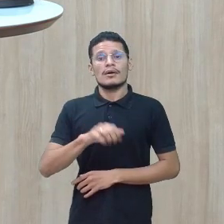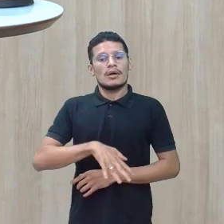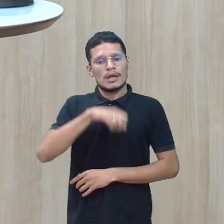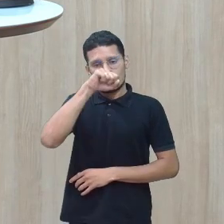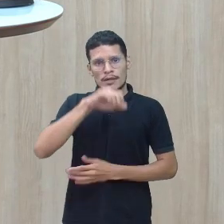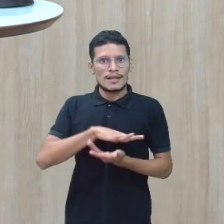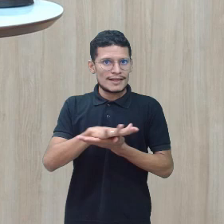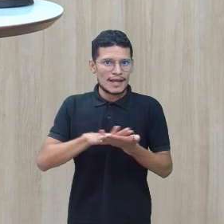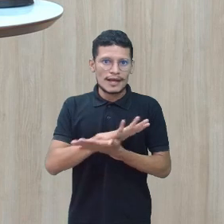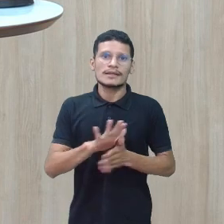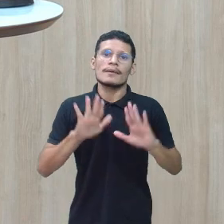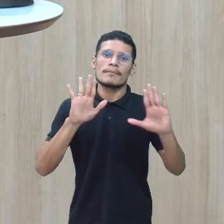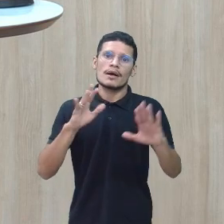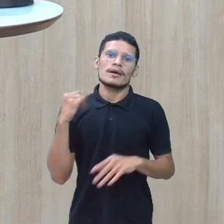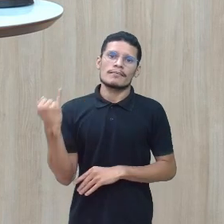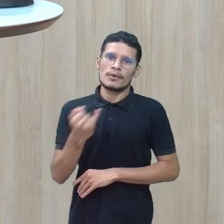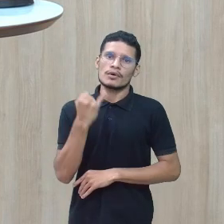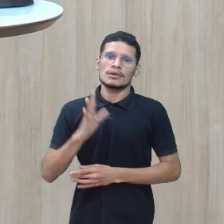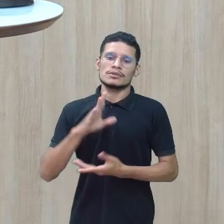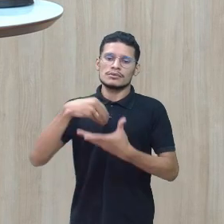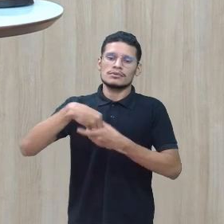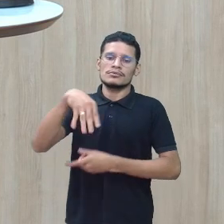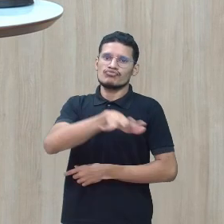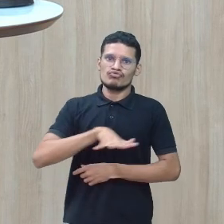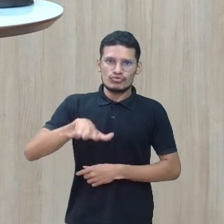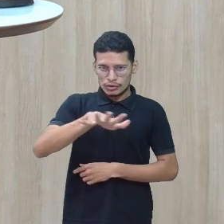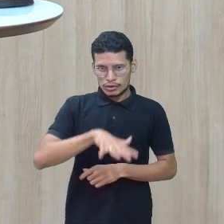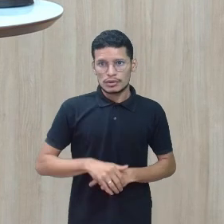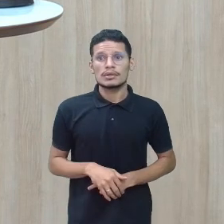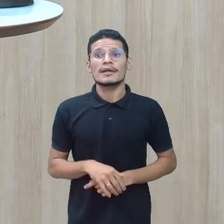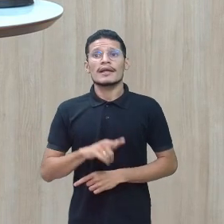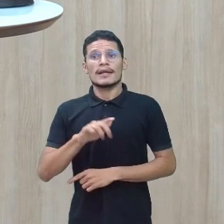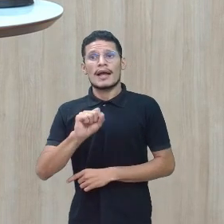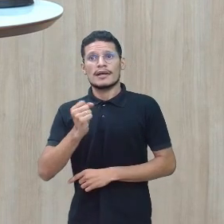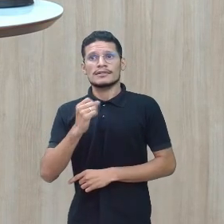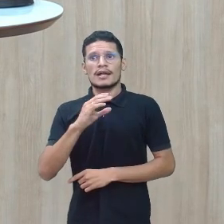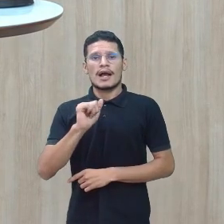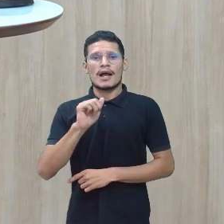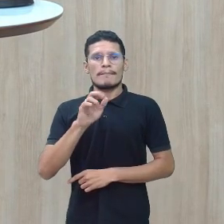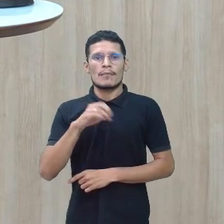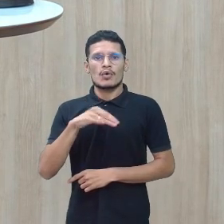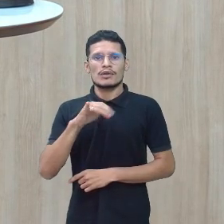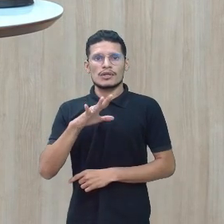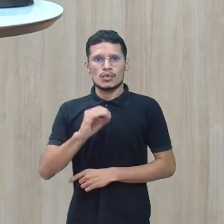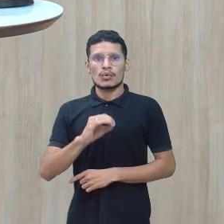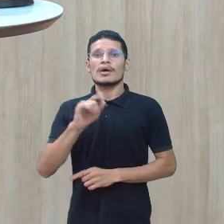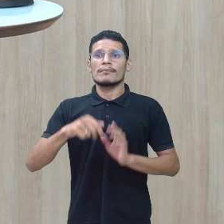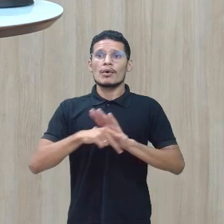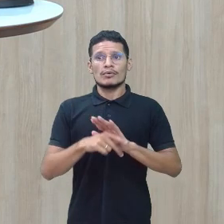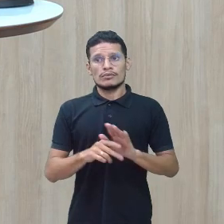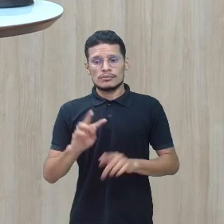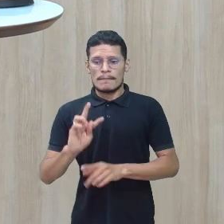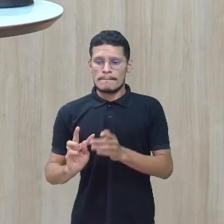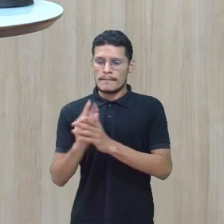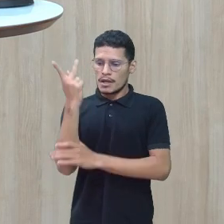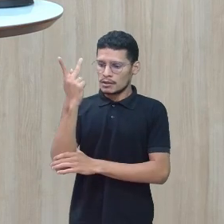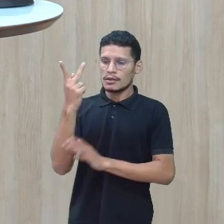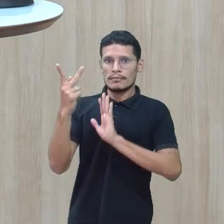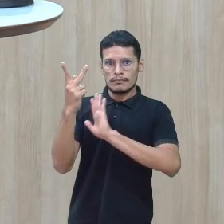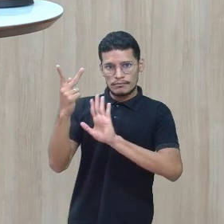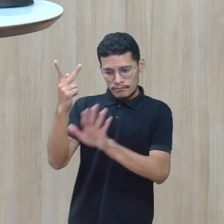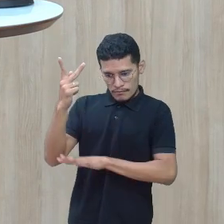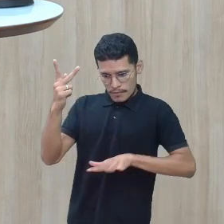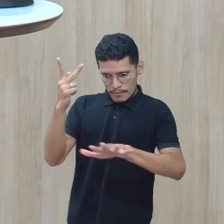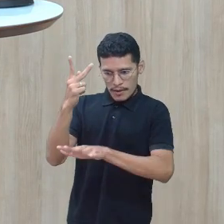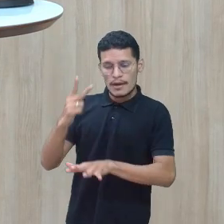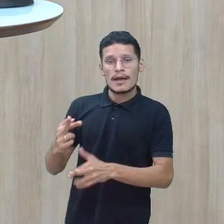ele é importante para o meio ambiente. E o gás carbônico, ele é absorvido pelas plantas na fotossíntese,